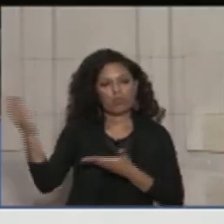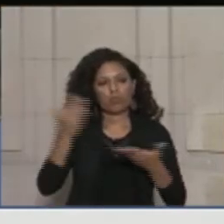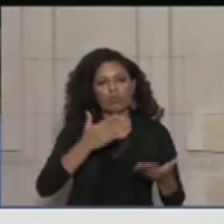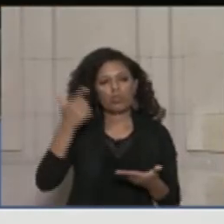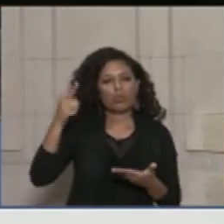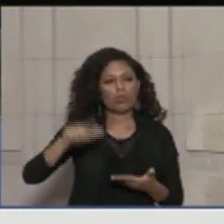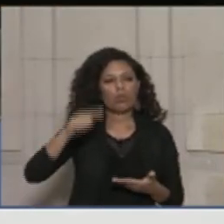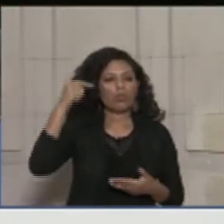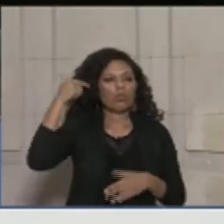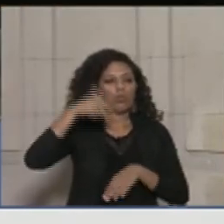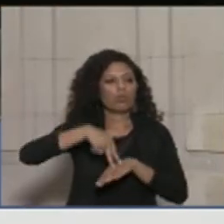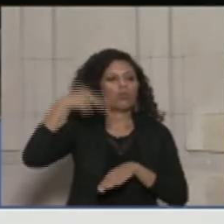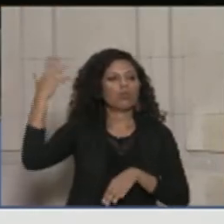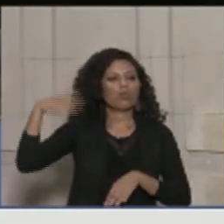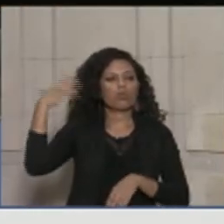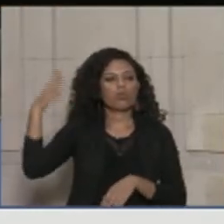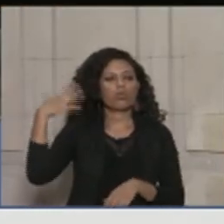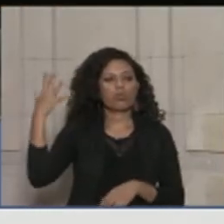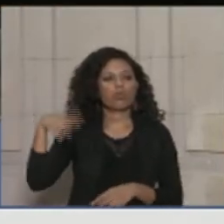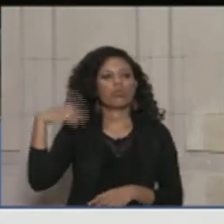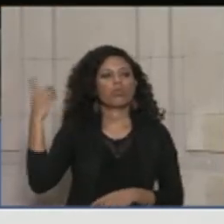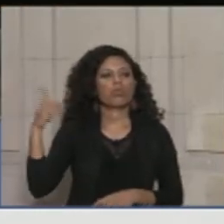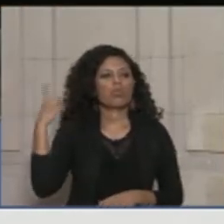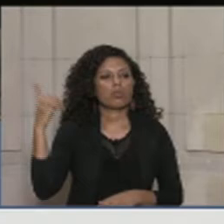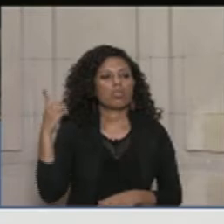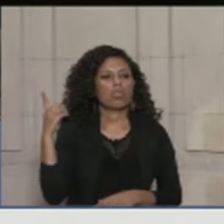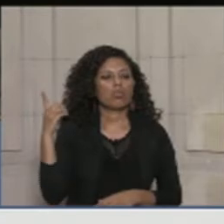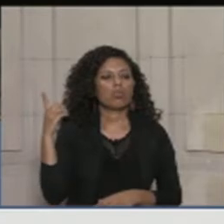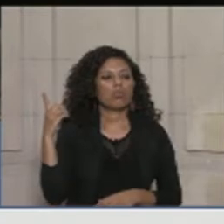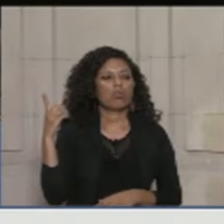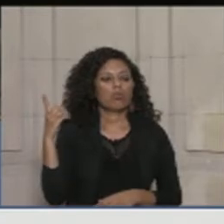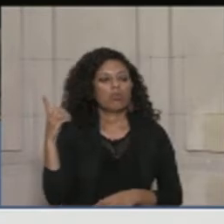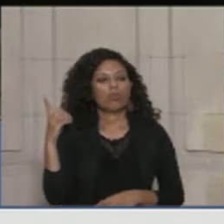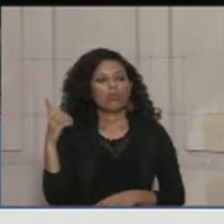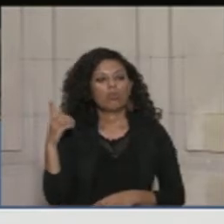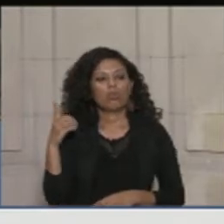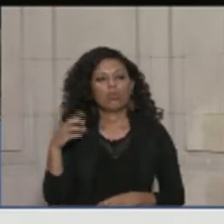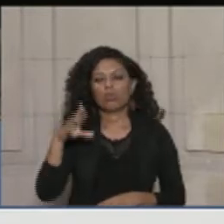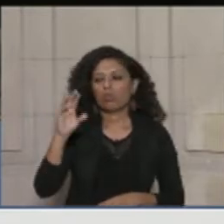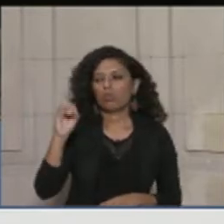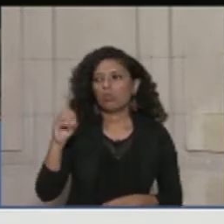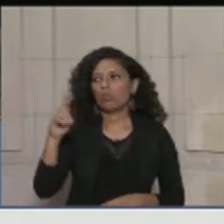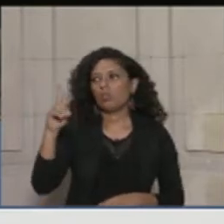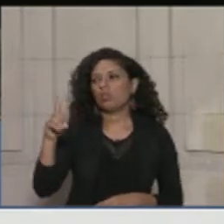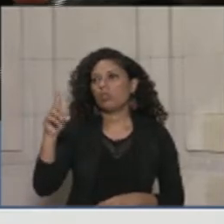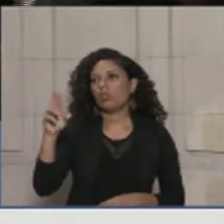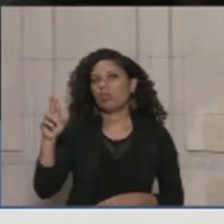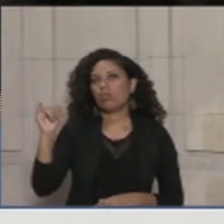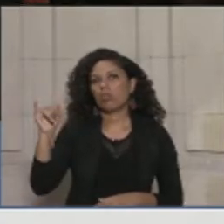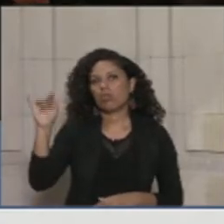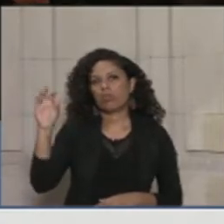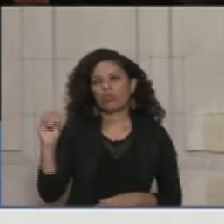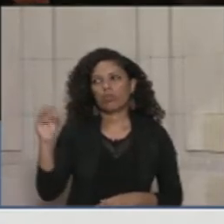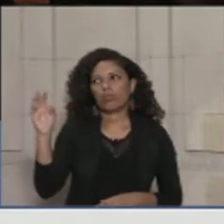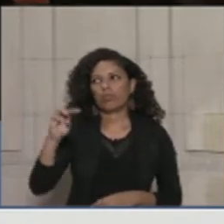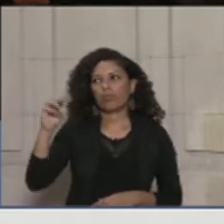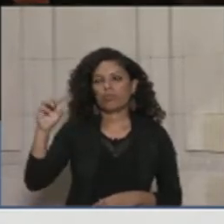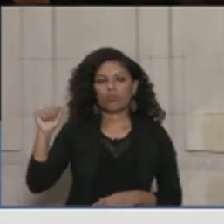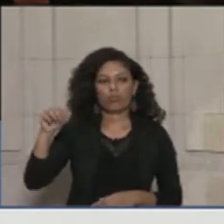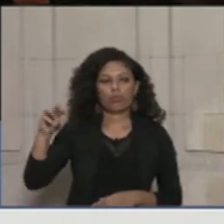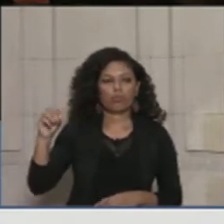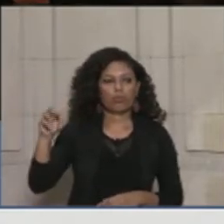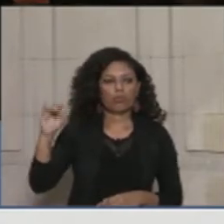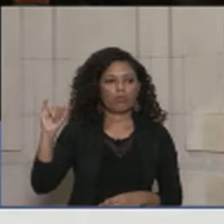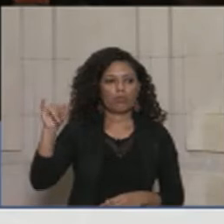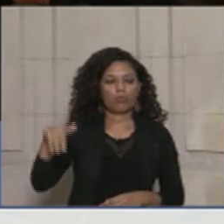para que possa fazer uso da tribuna, o deputado Rodrigo Amorim. Vossa Excelência terá 10 minutos do